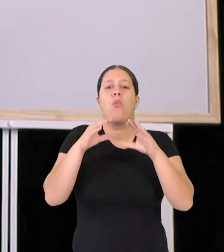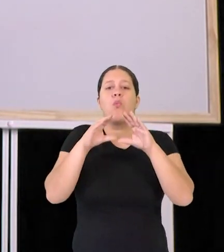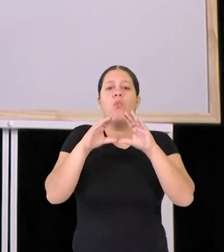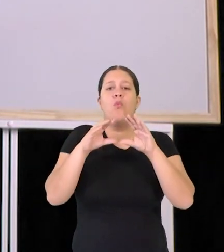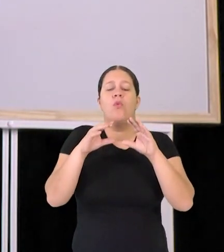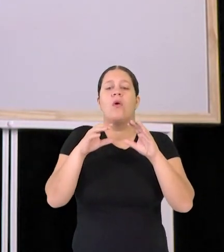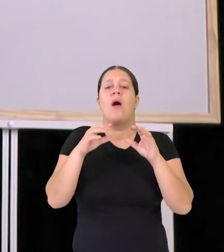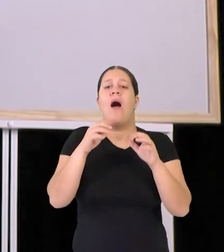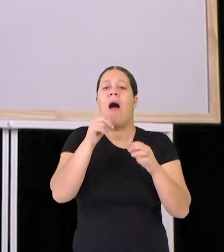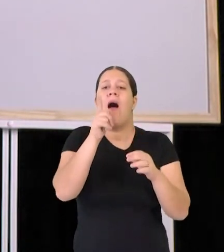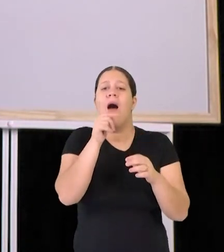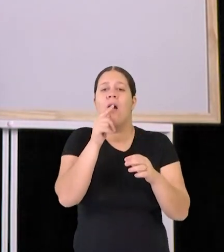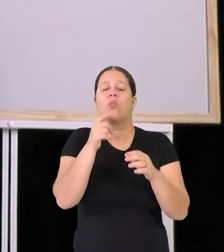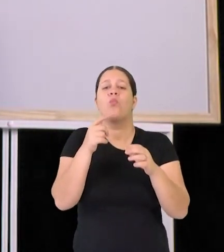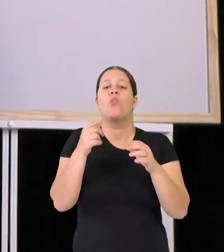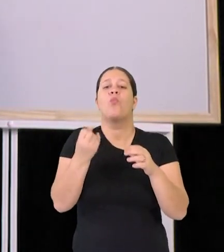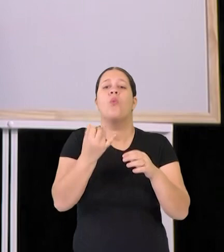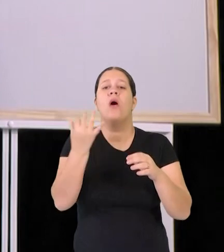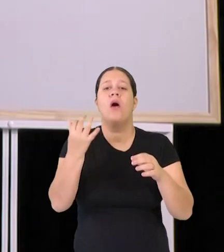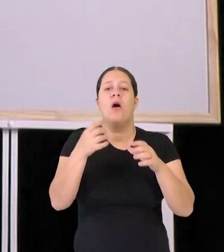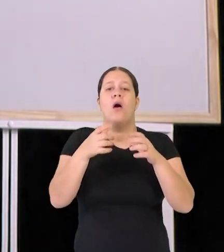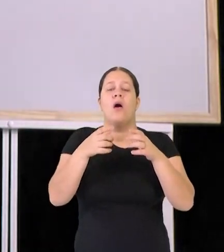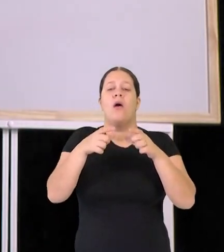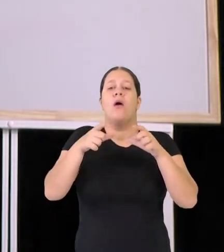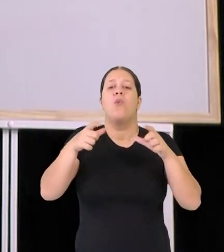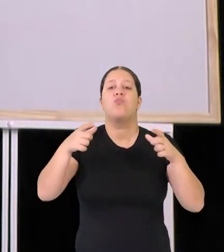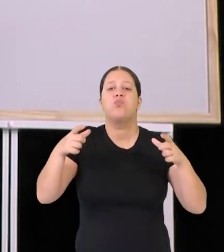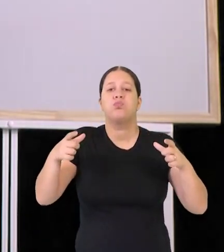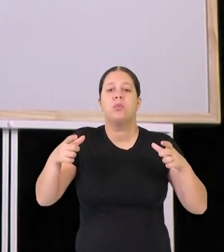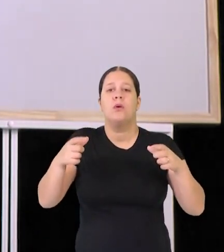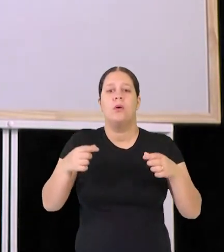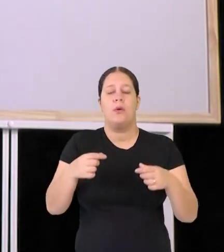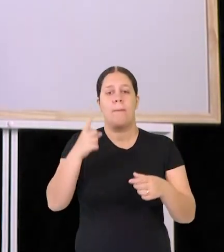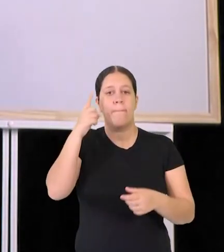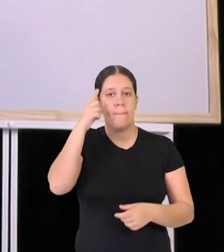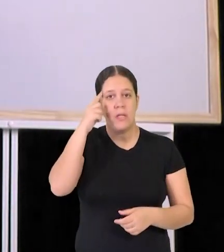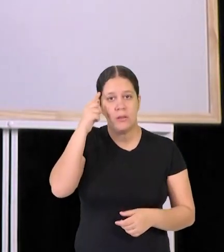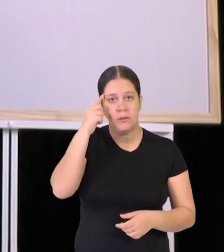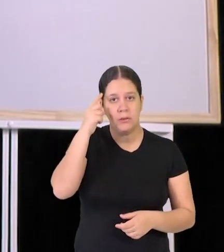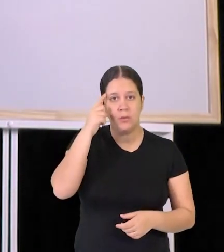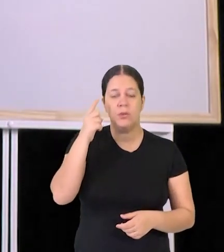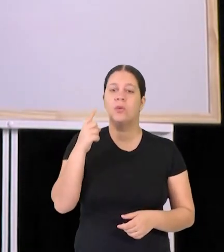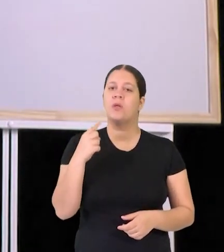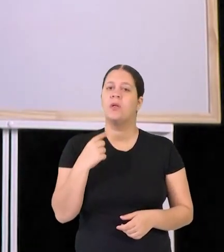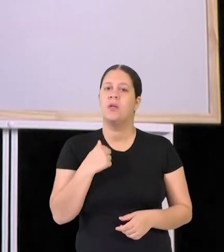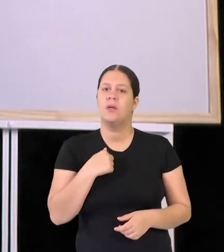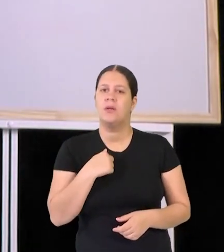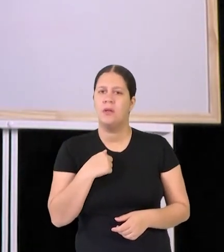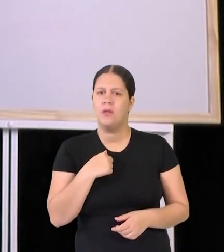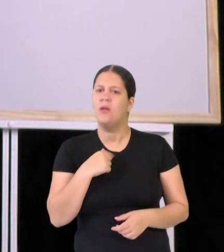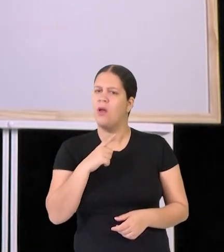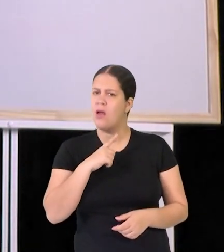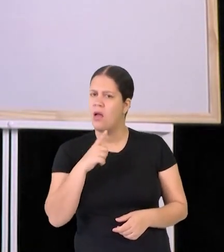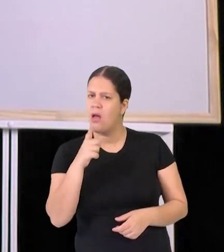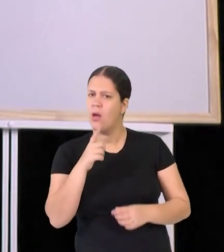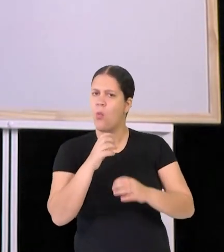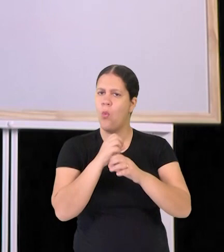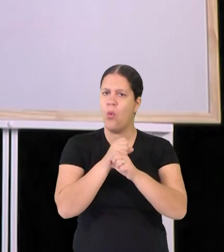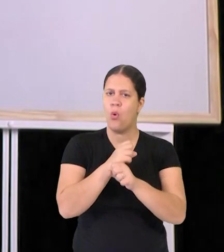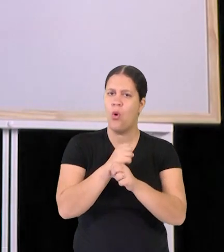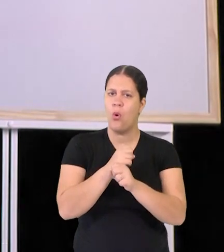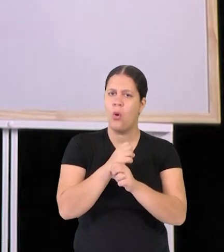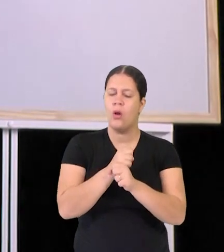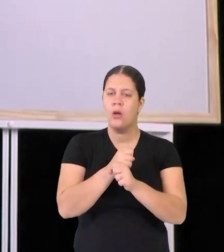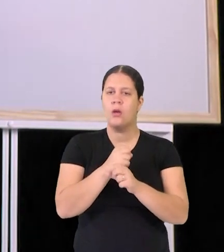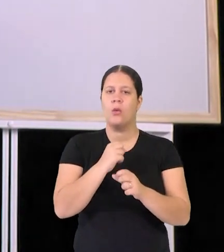litros aproximado de água eu vou utilizar no banho de 10 minutos. Pensa, eu tenho uma conta realmente para fazer aí? Veja